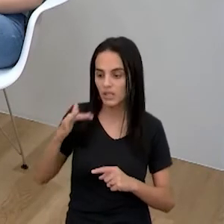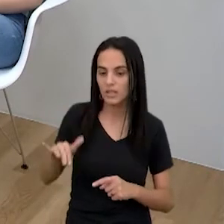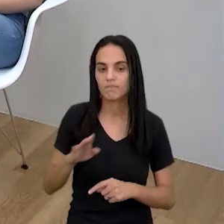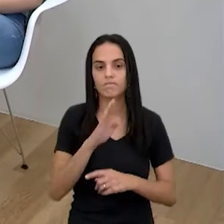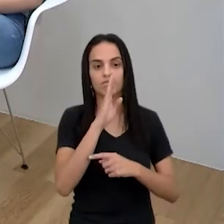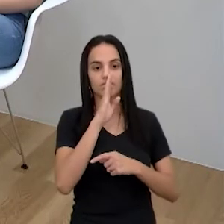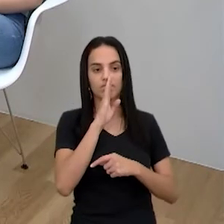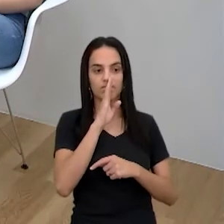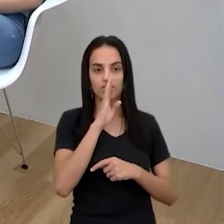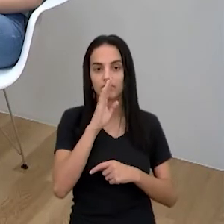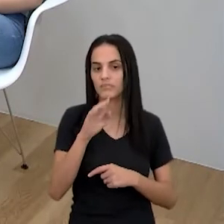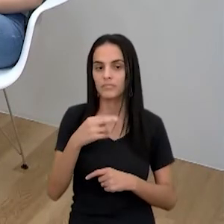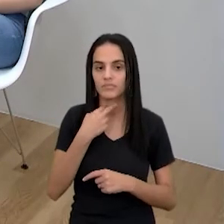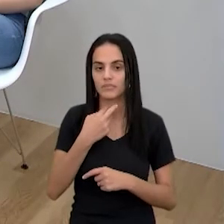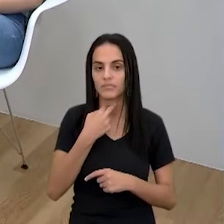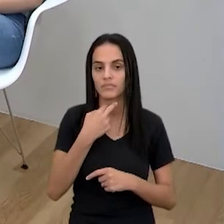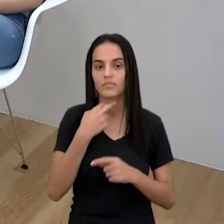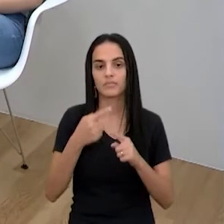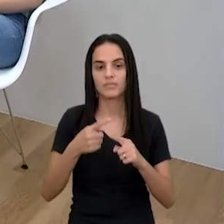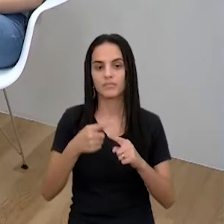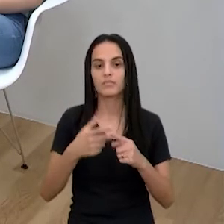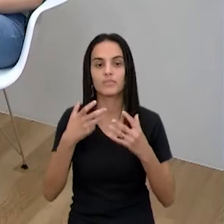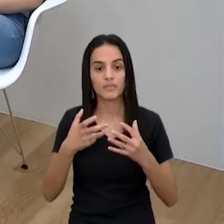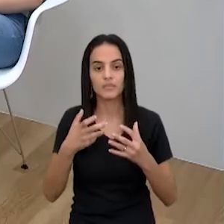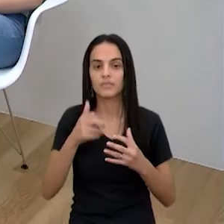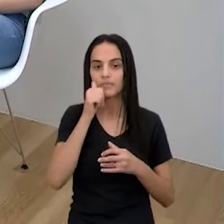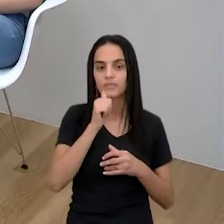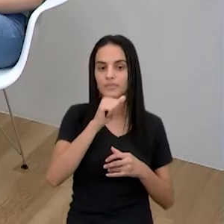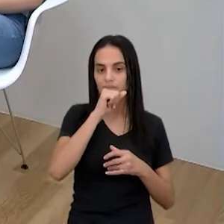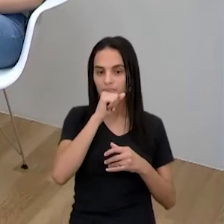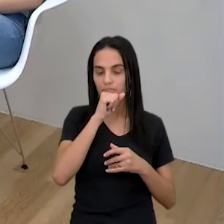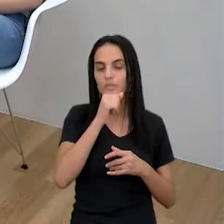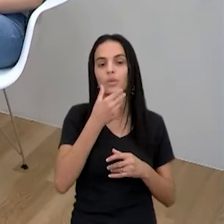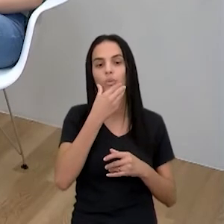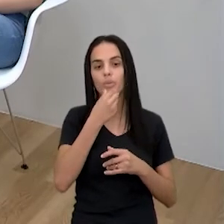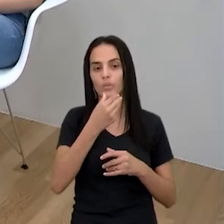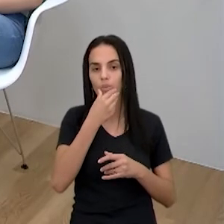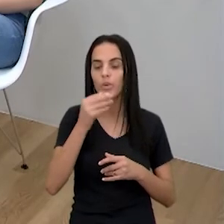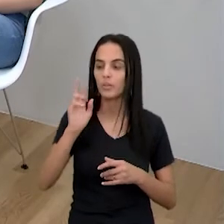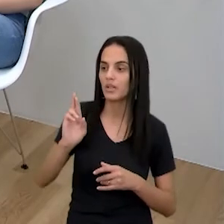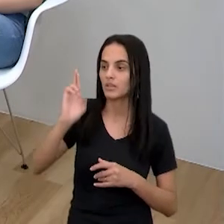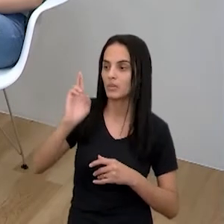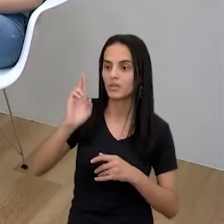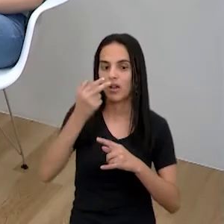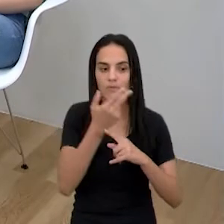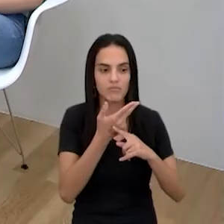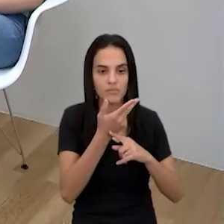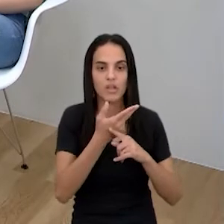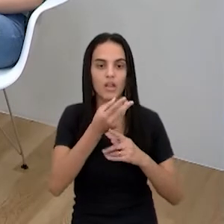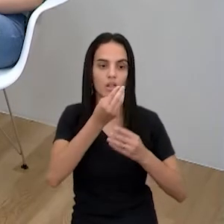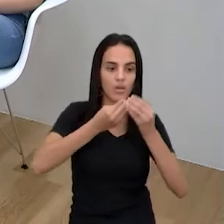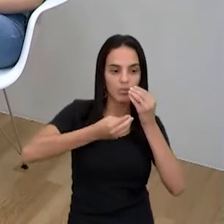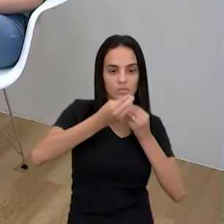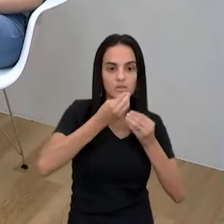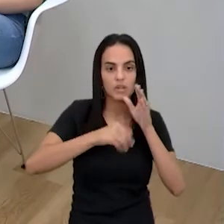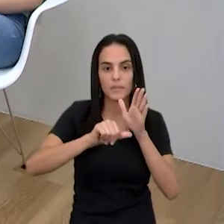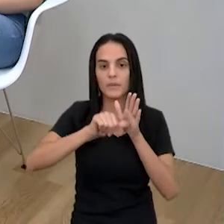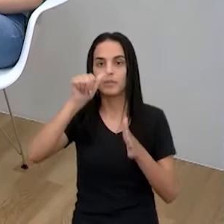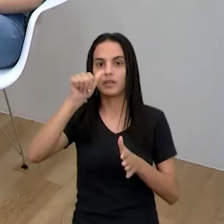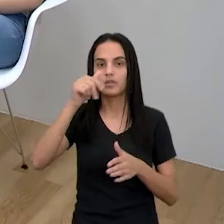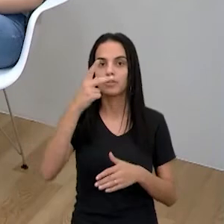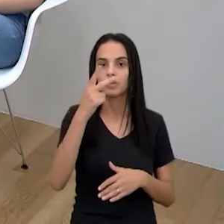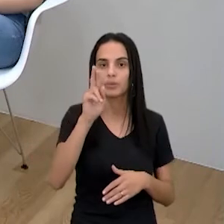da urbanização, porque você coloca muita gente dentro de um espaço. E muita gente dentro de um